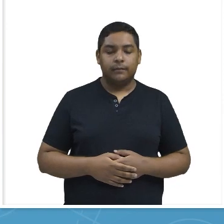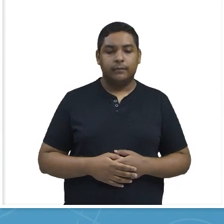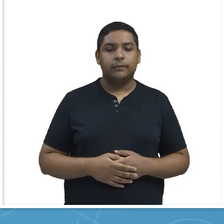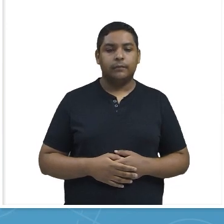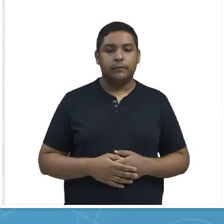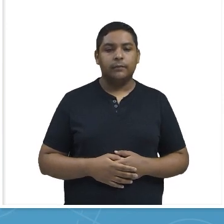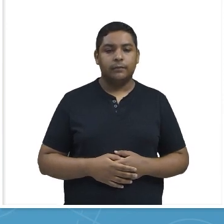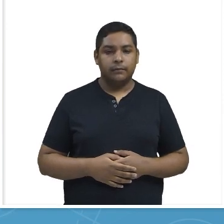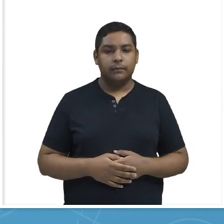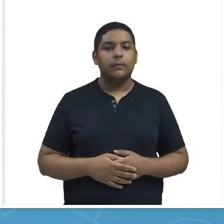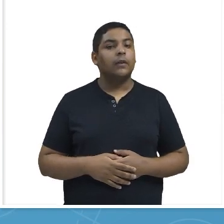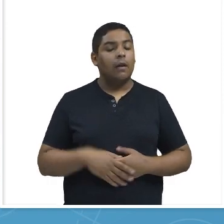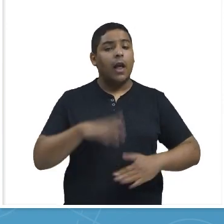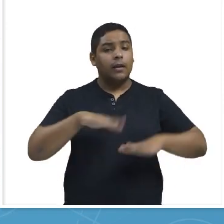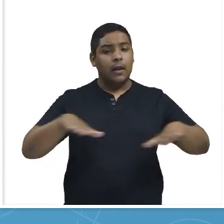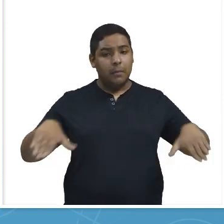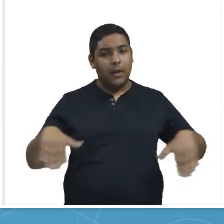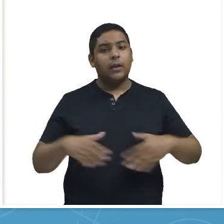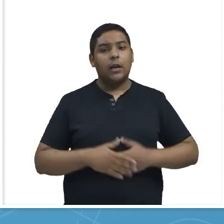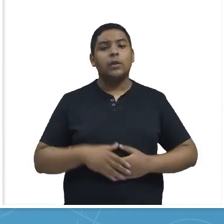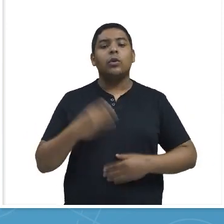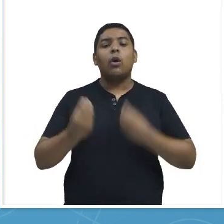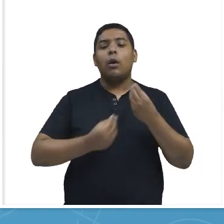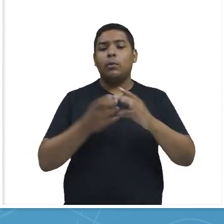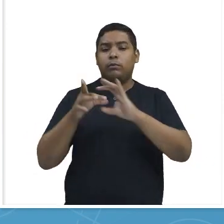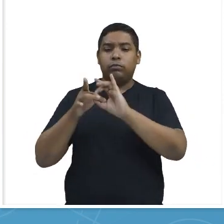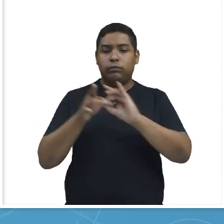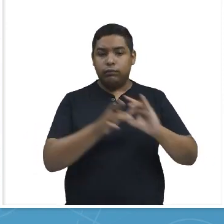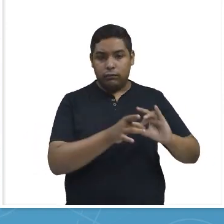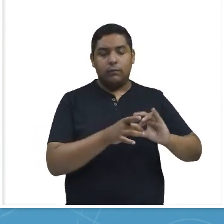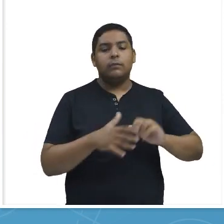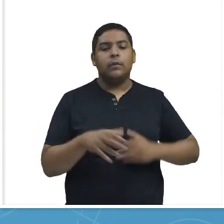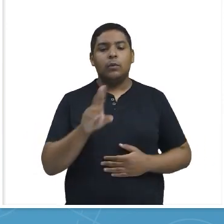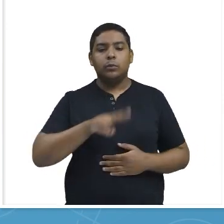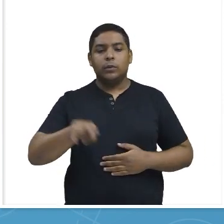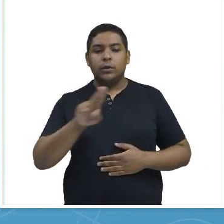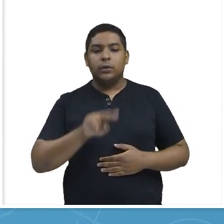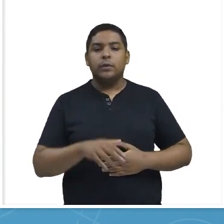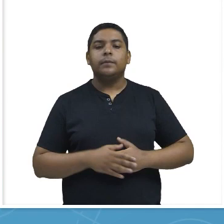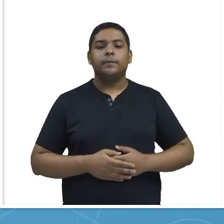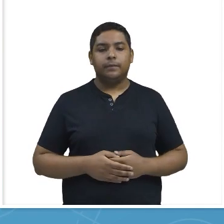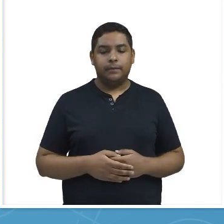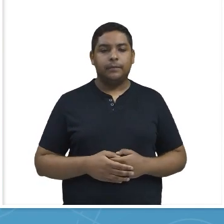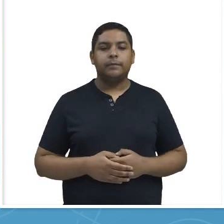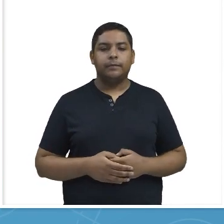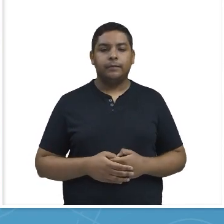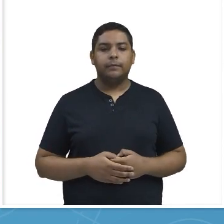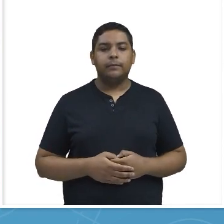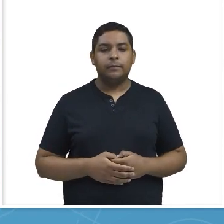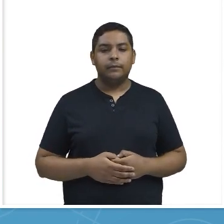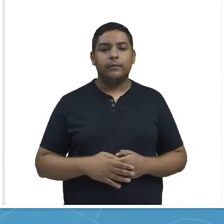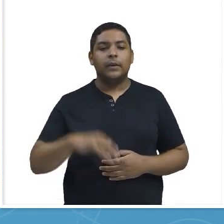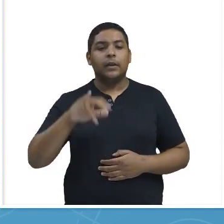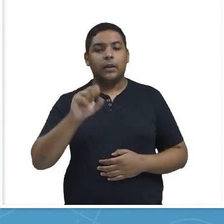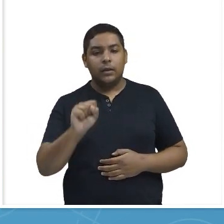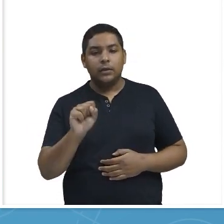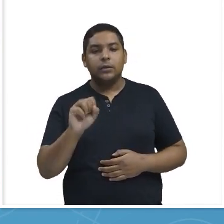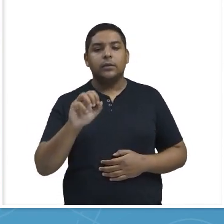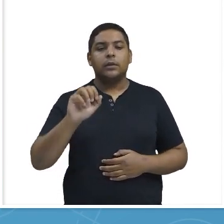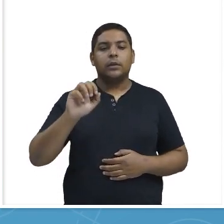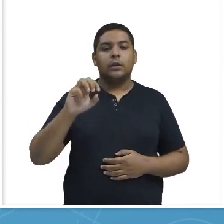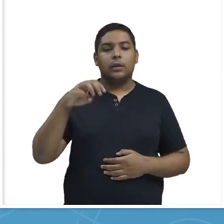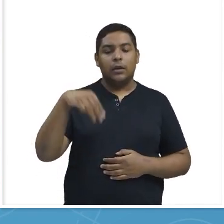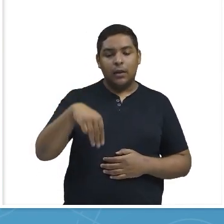você utilizar o pronome, tudo bem? Dependendo do pronome que você utilizar, a conjugação vai ser is, am ou